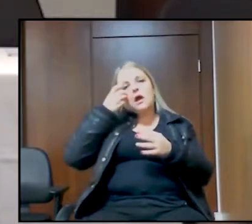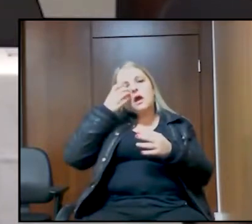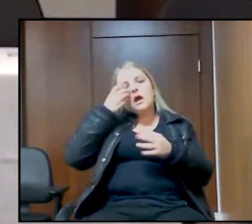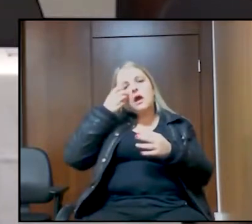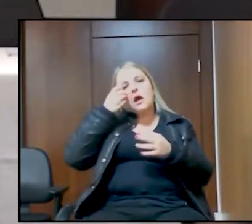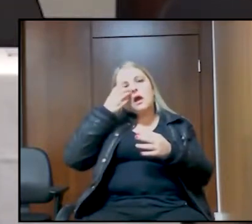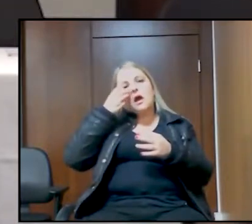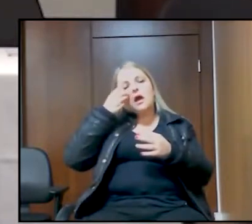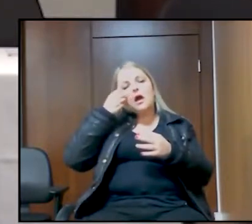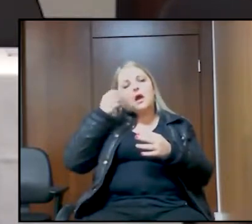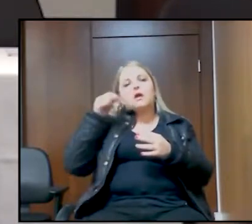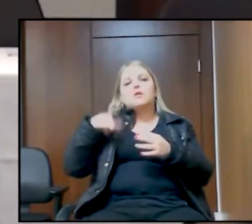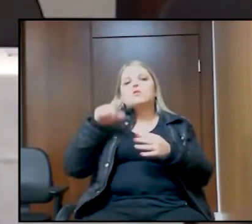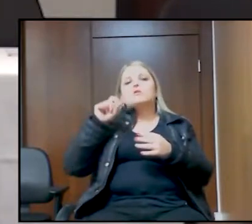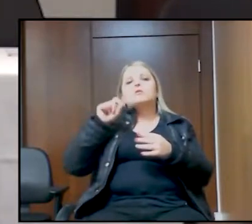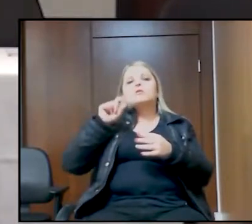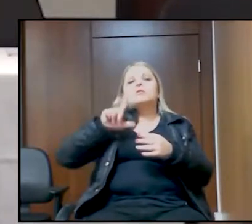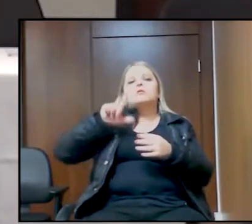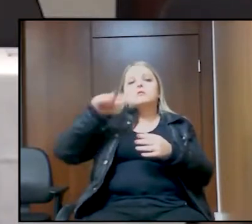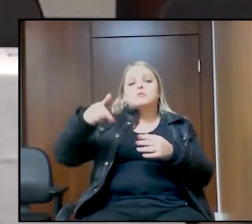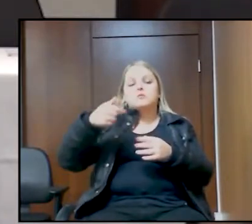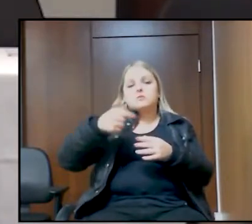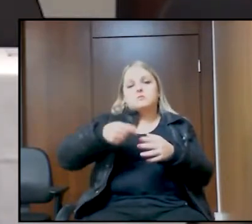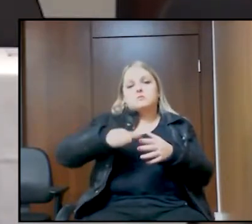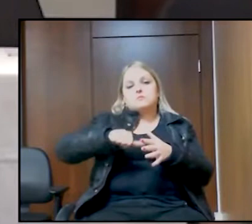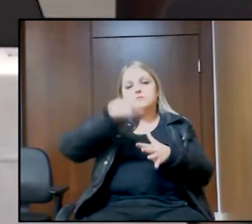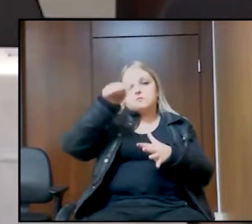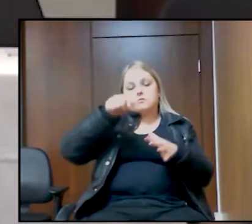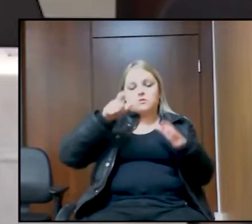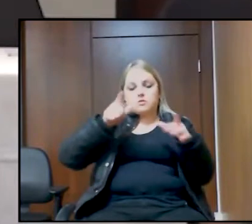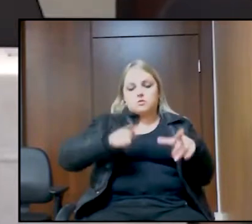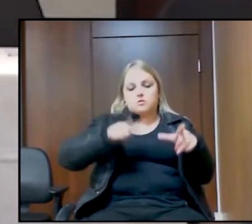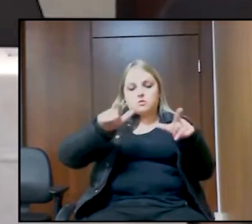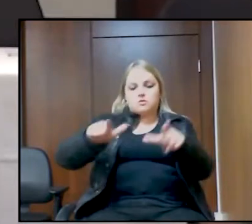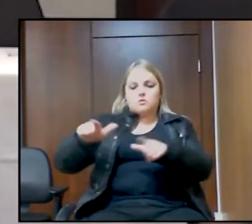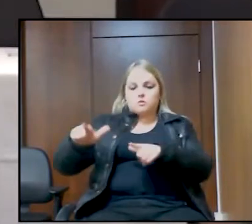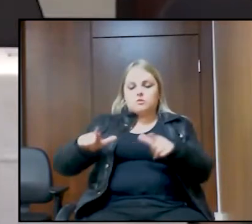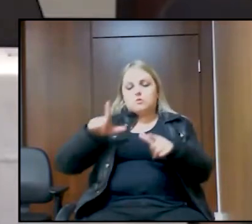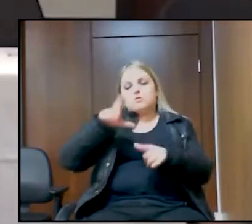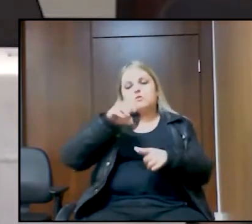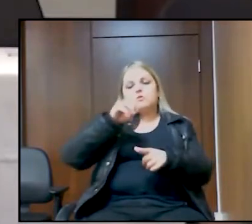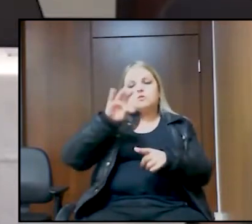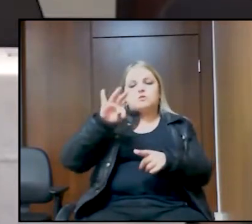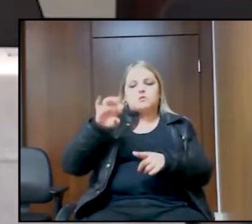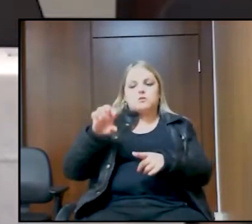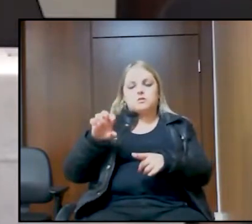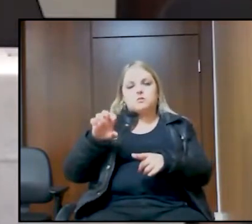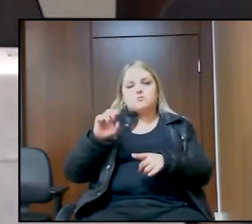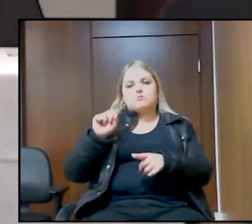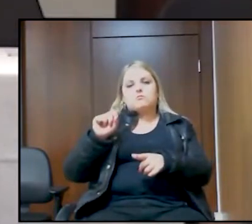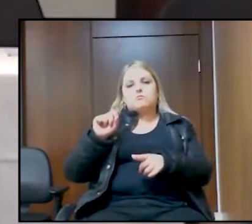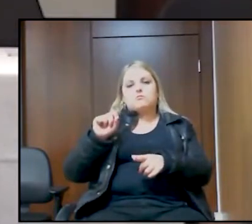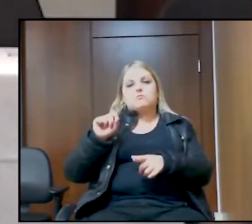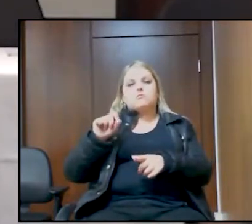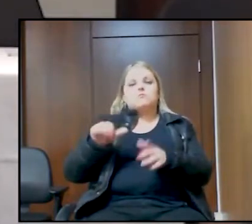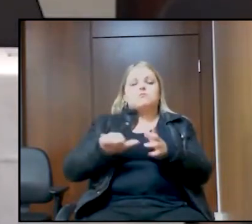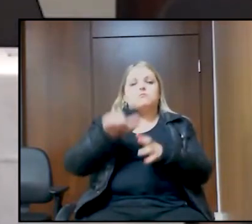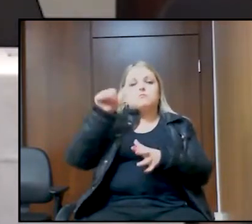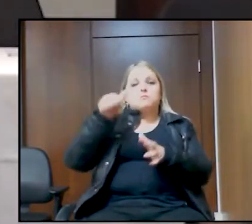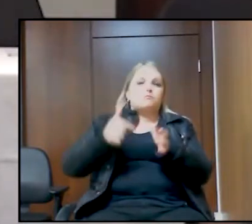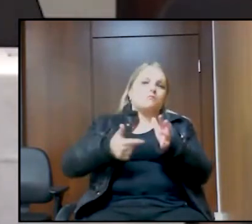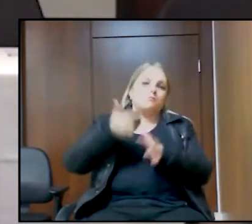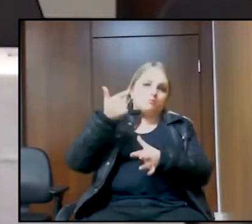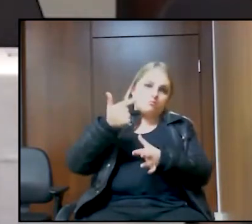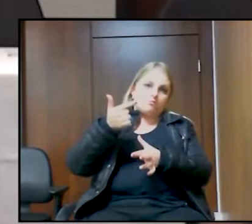programa, depois do primeiro lote, acho que foi 1 milhão de unidades habitacionais no primeiro lote, e no segundo lote